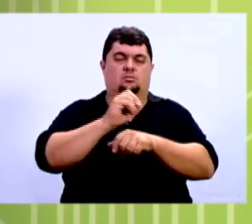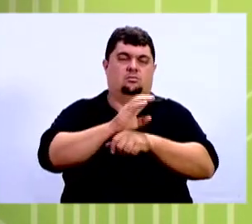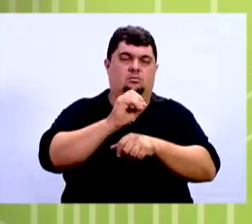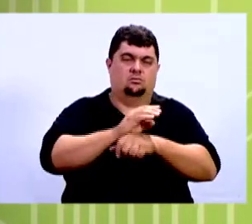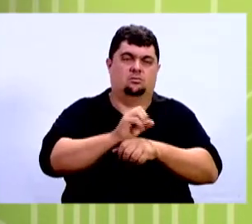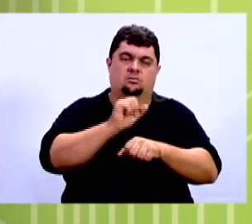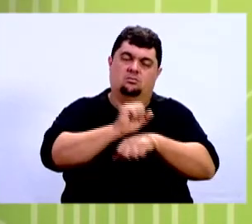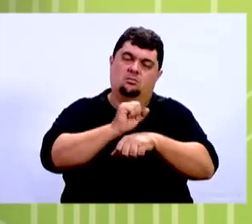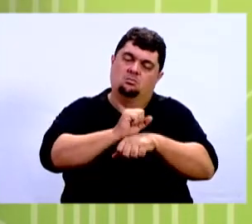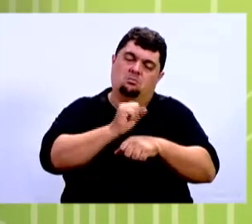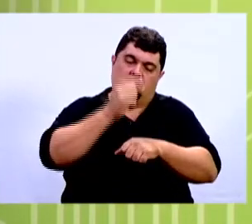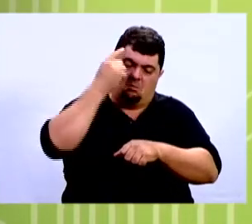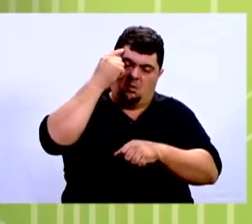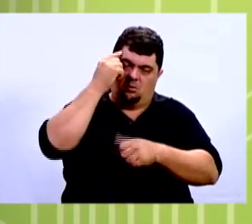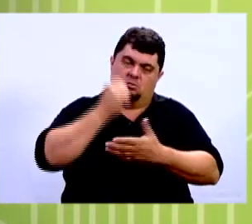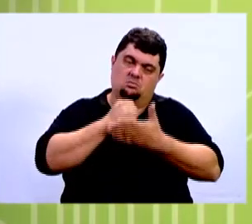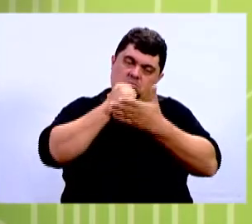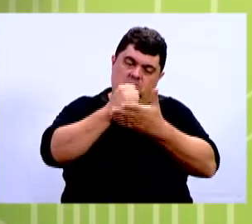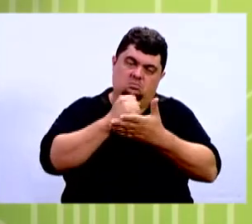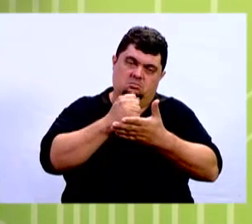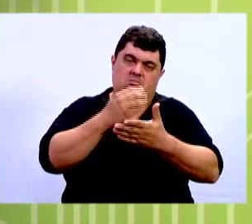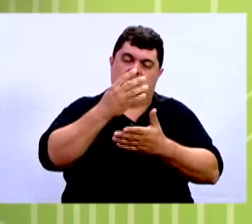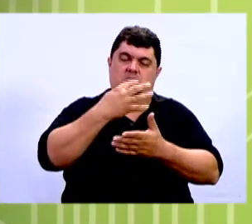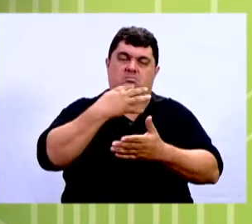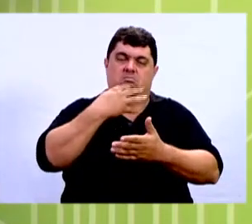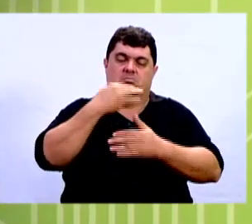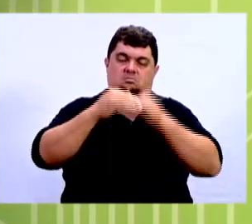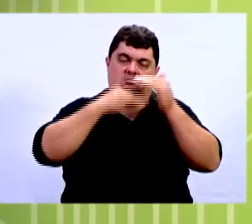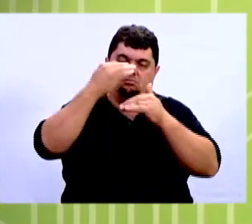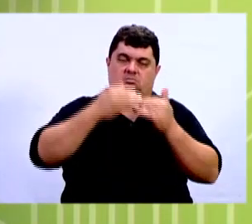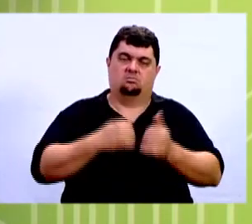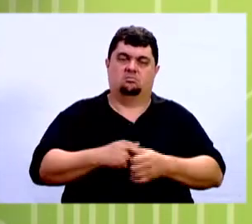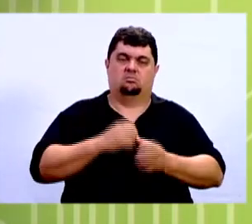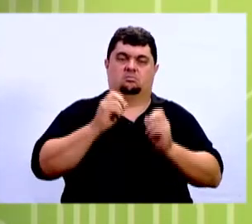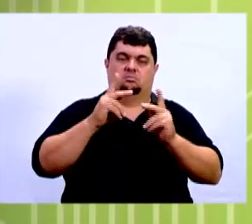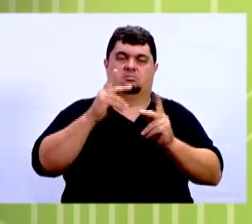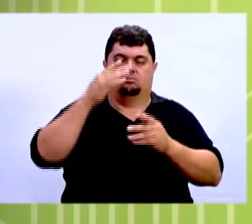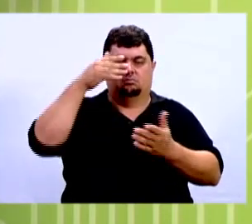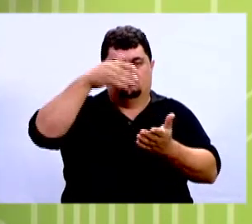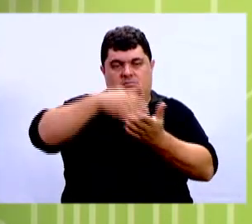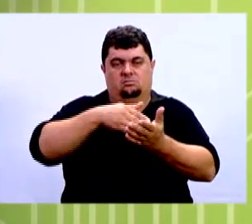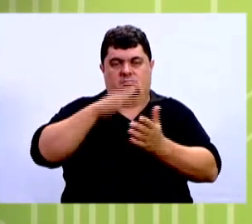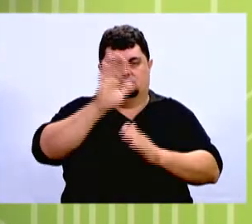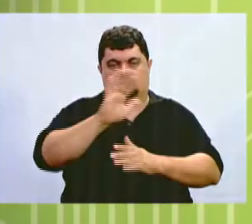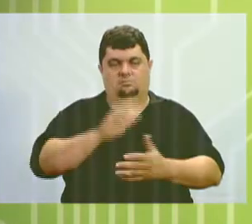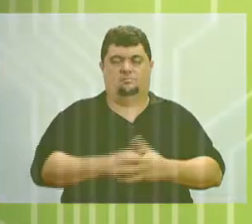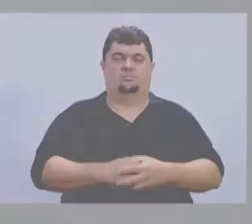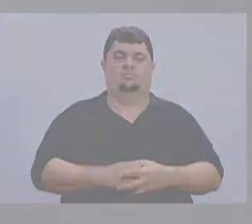gente espera ter contribuído um pouquinho mais no aprendizado, ok? Até a próxima.